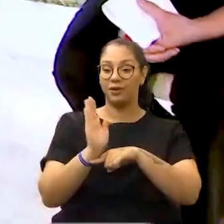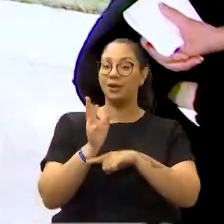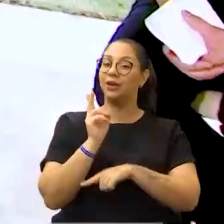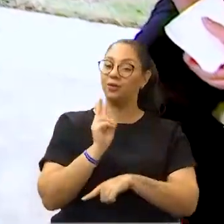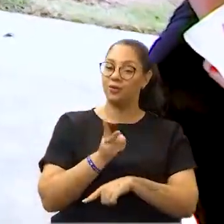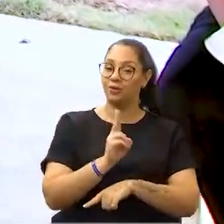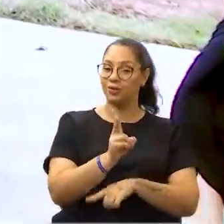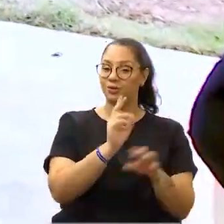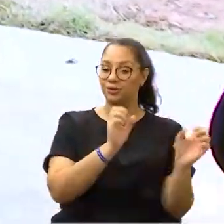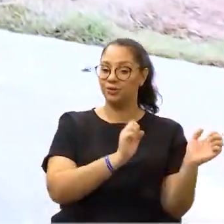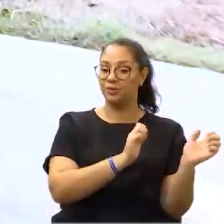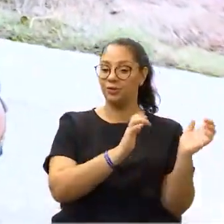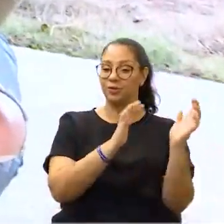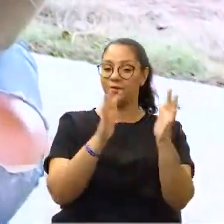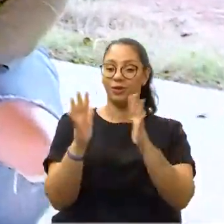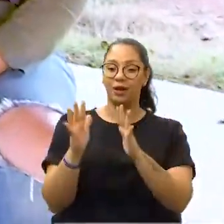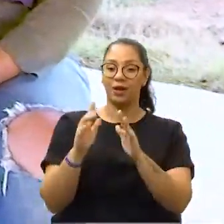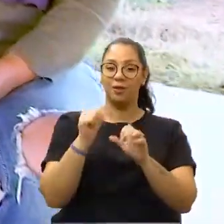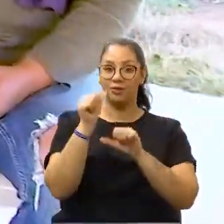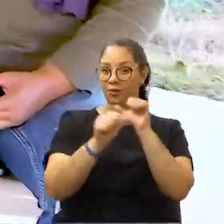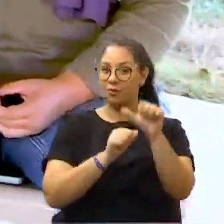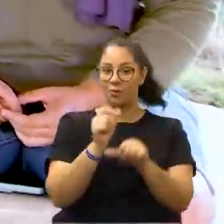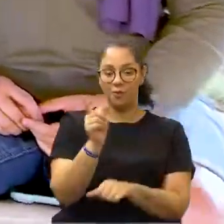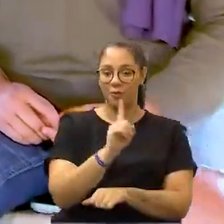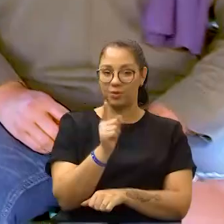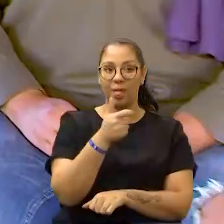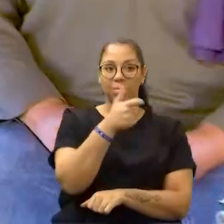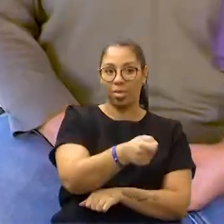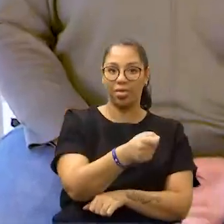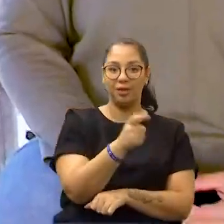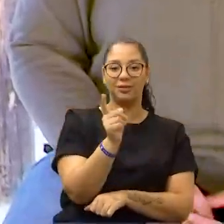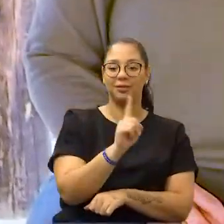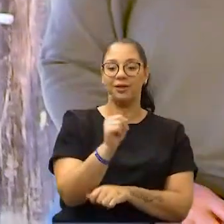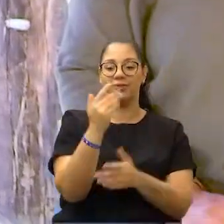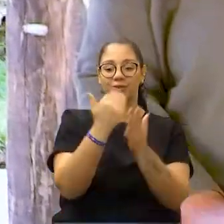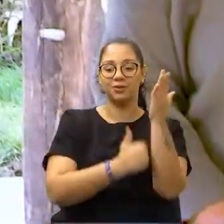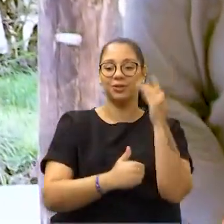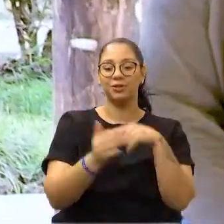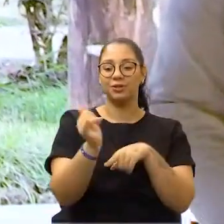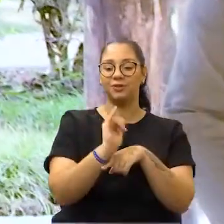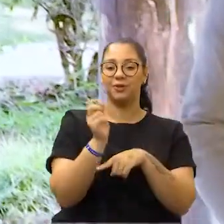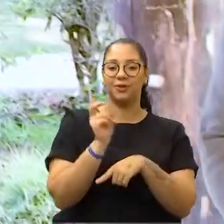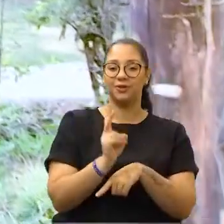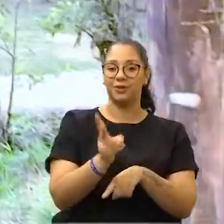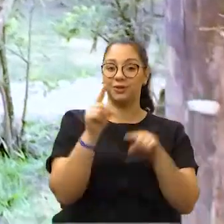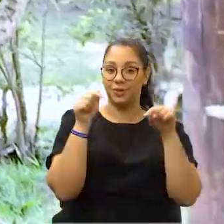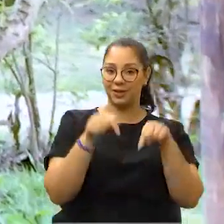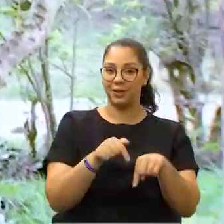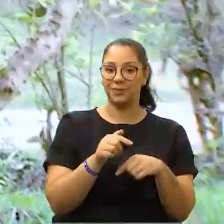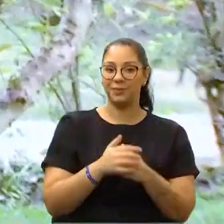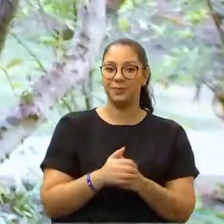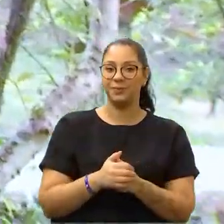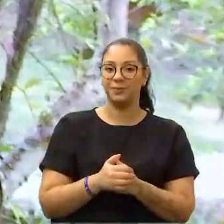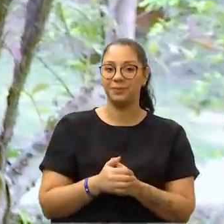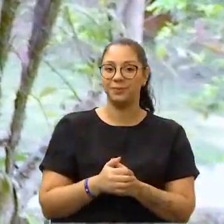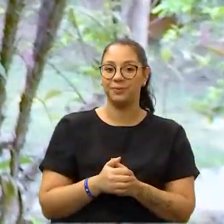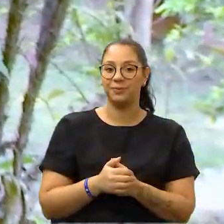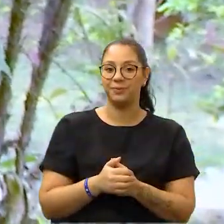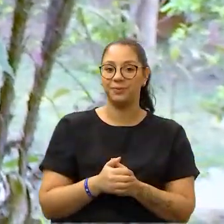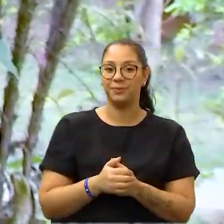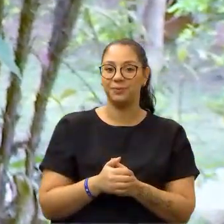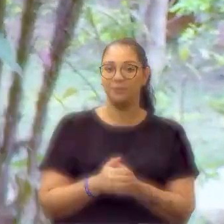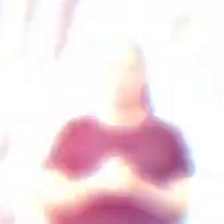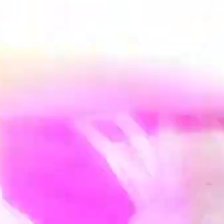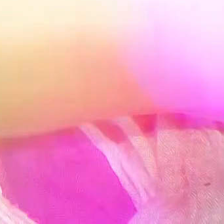com imagens do local e continuem com a gente. Não muda do canal, nem tira do YouTube, nem nada. Continua com a